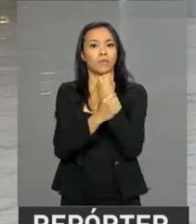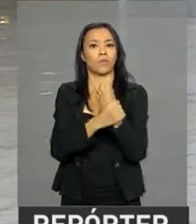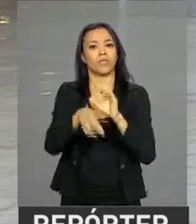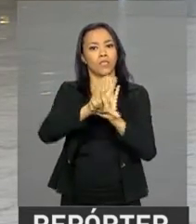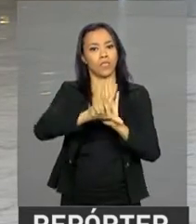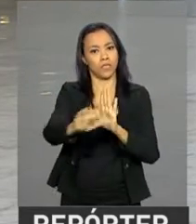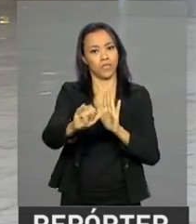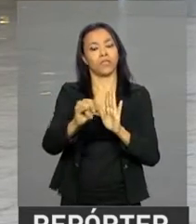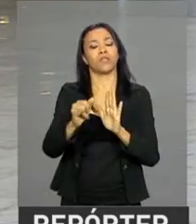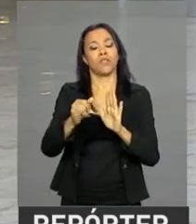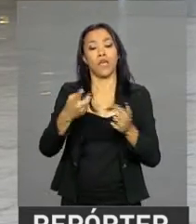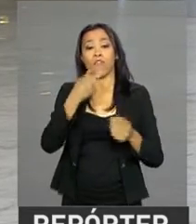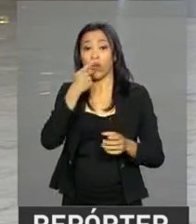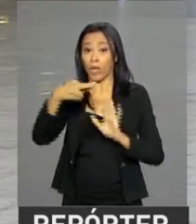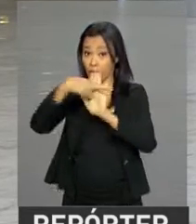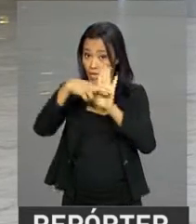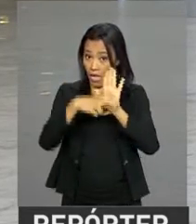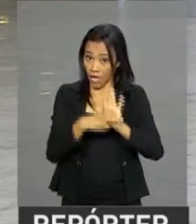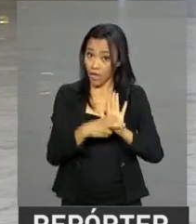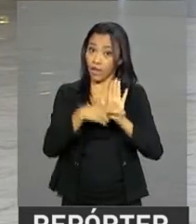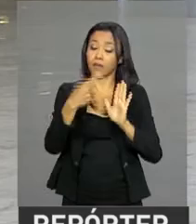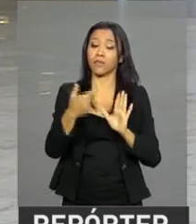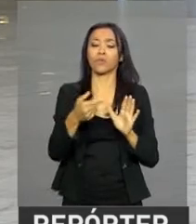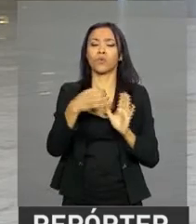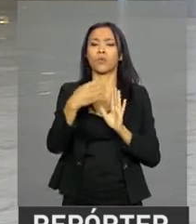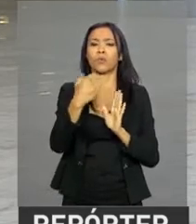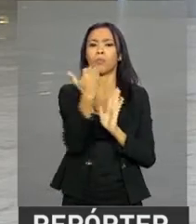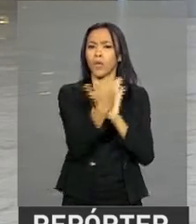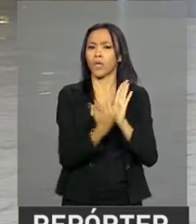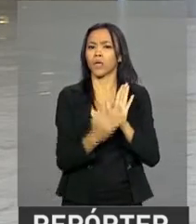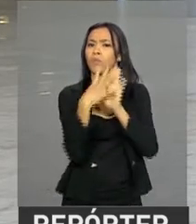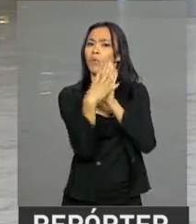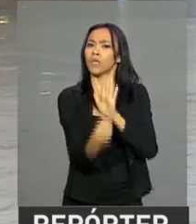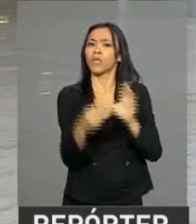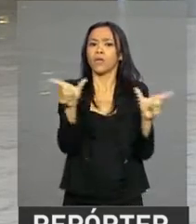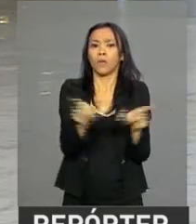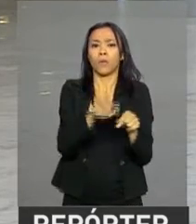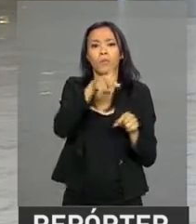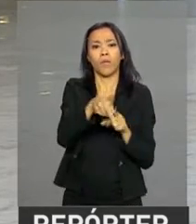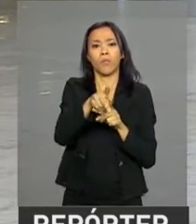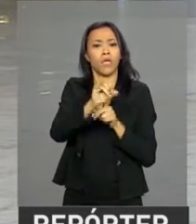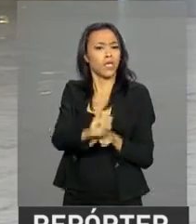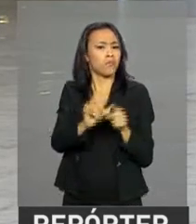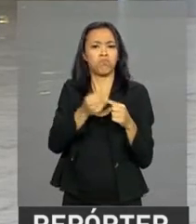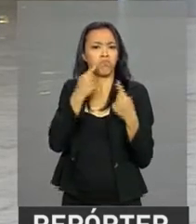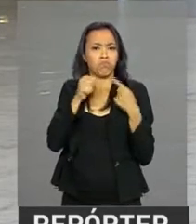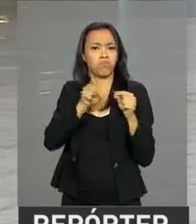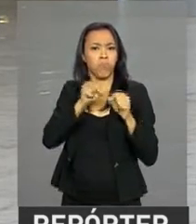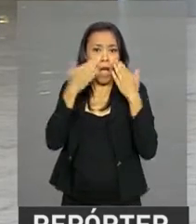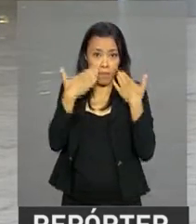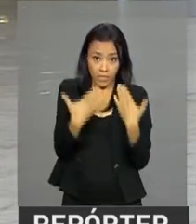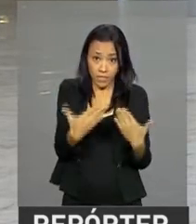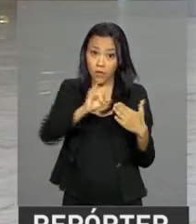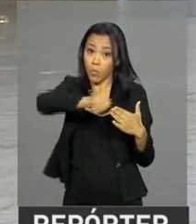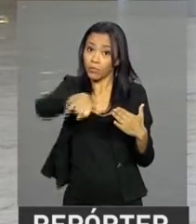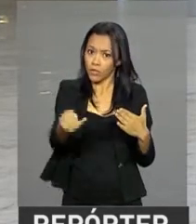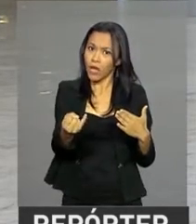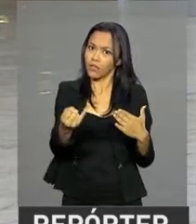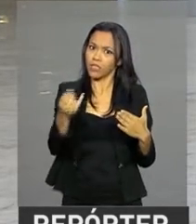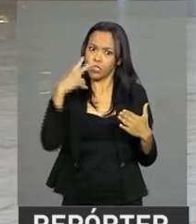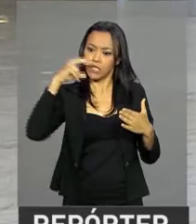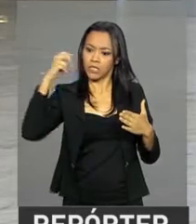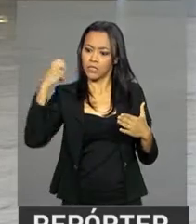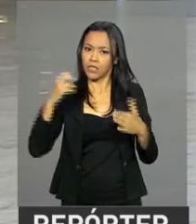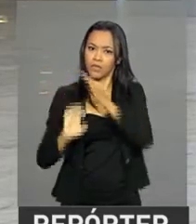Ele também afirmou que as regras estáveis do programa de parceria de investimentos, o PPI, apresentam oportunidades de investimento